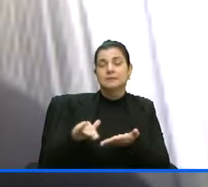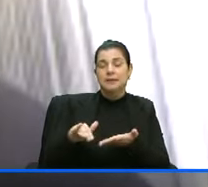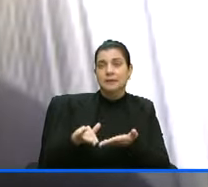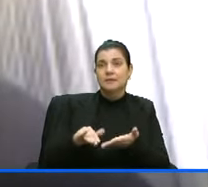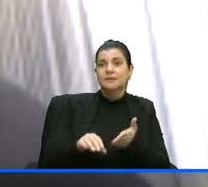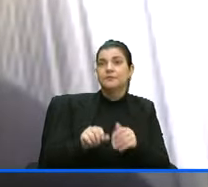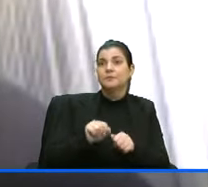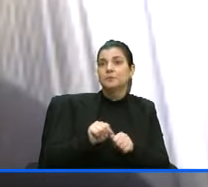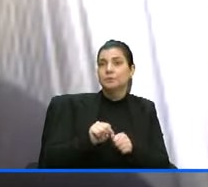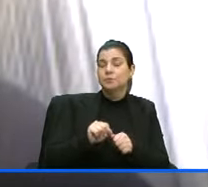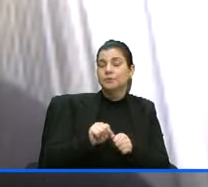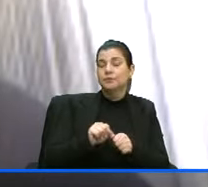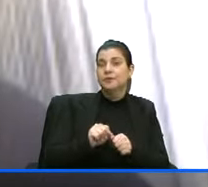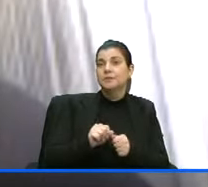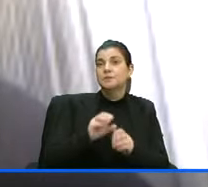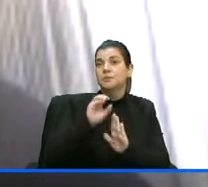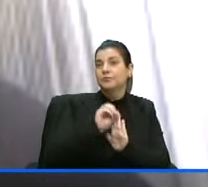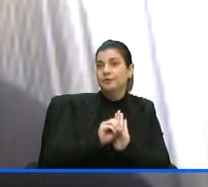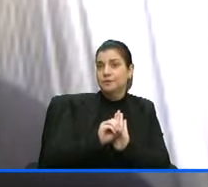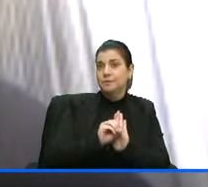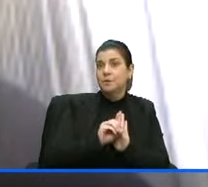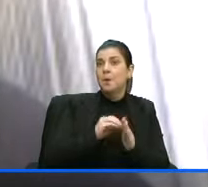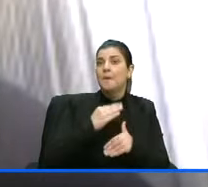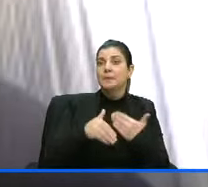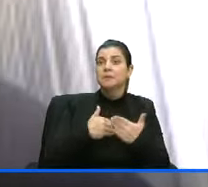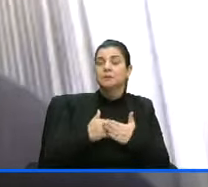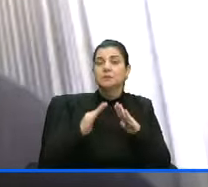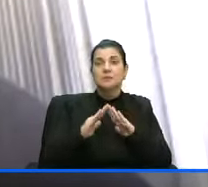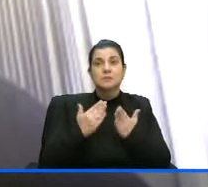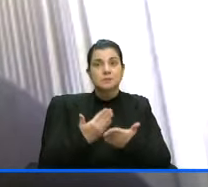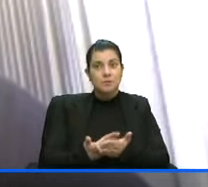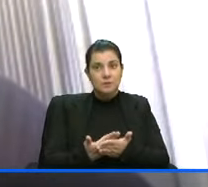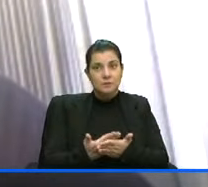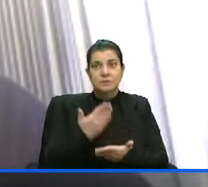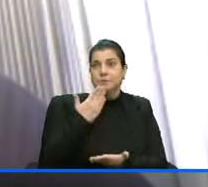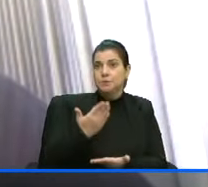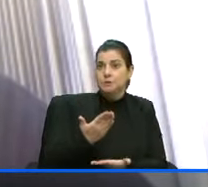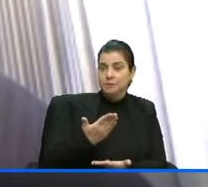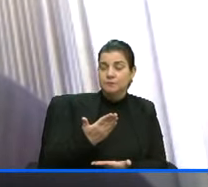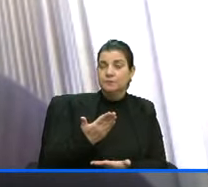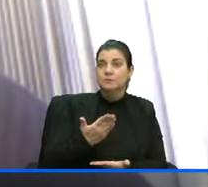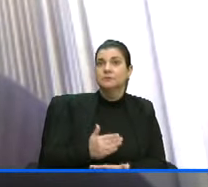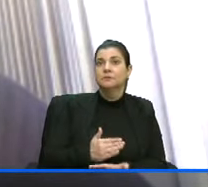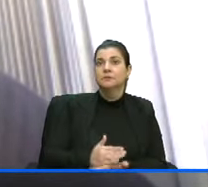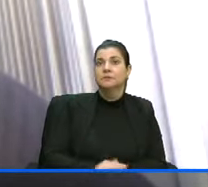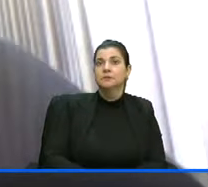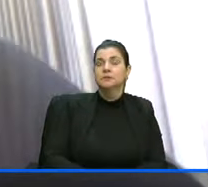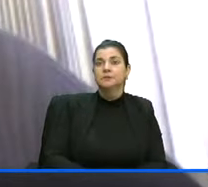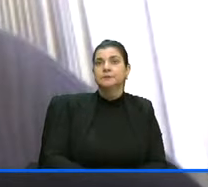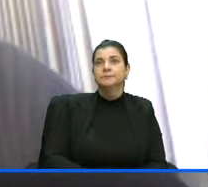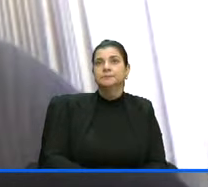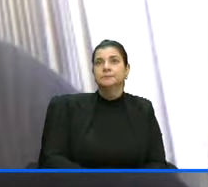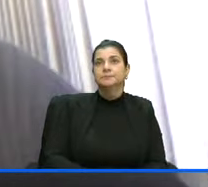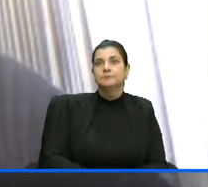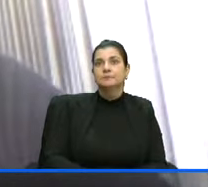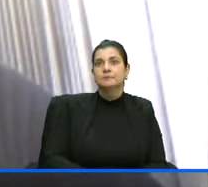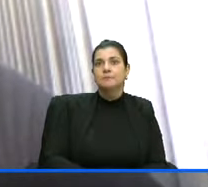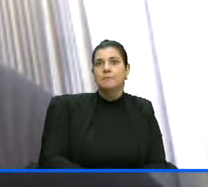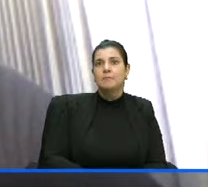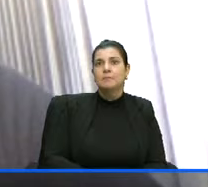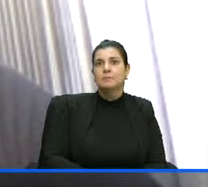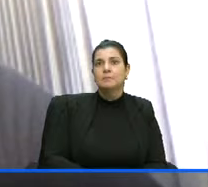acho que foi só para as parceiras, pedindo, aqui está a nossa colega que lembra, a Carolina Guerreiro estava junto,